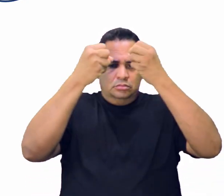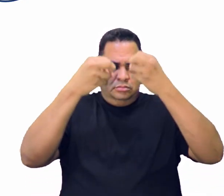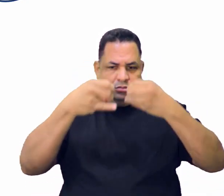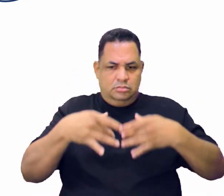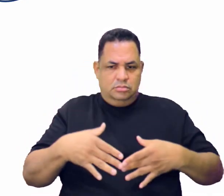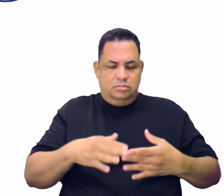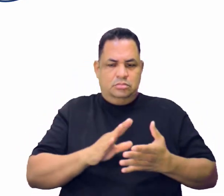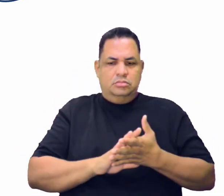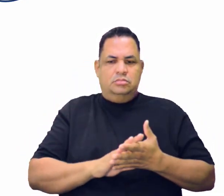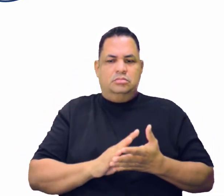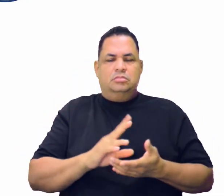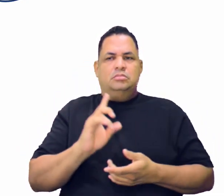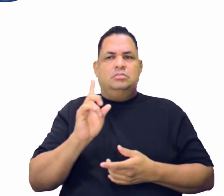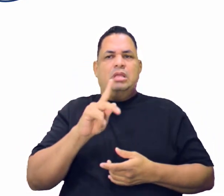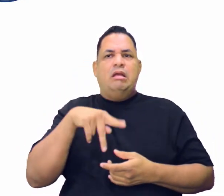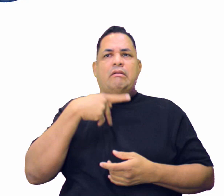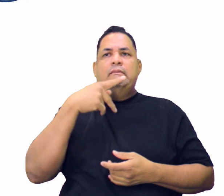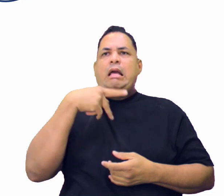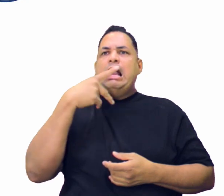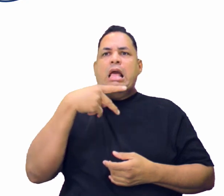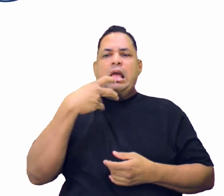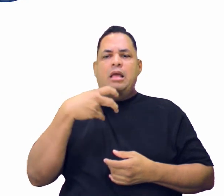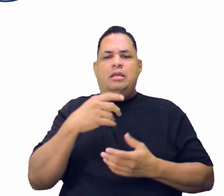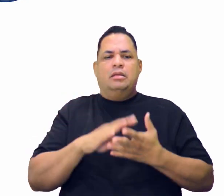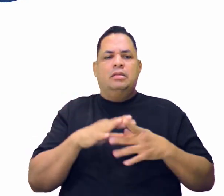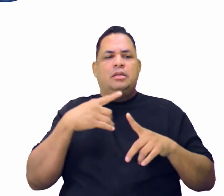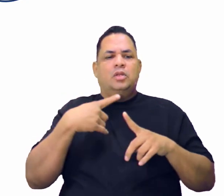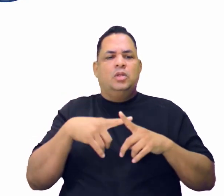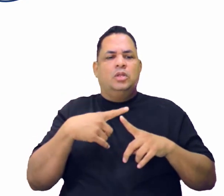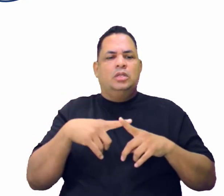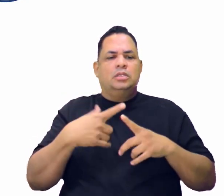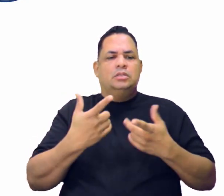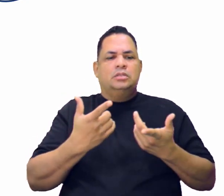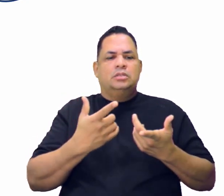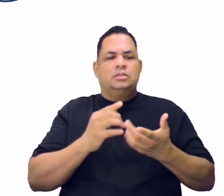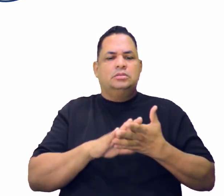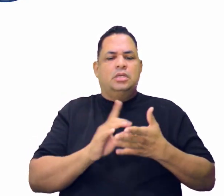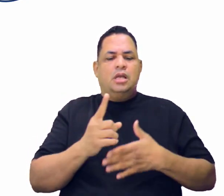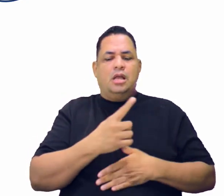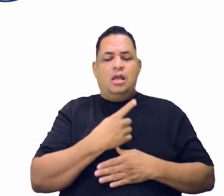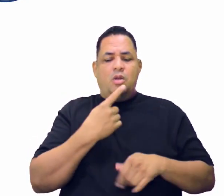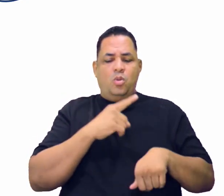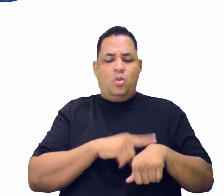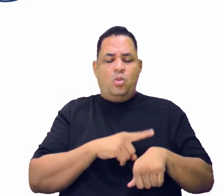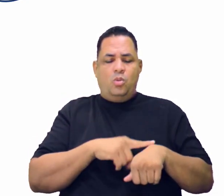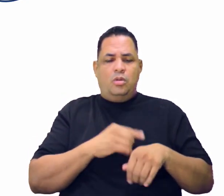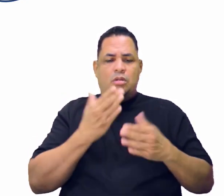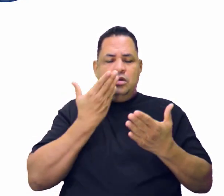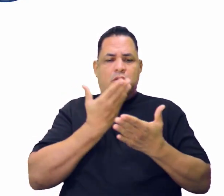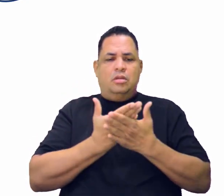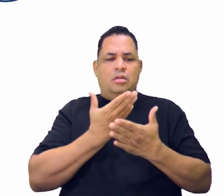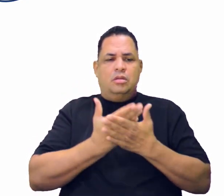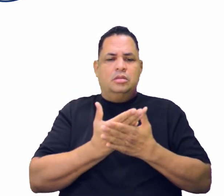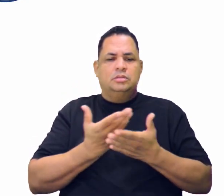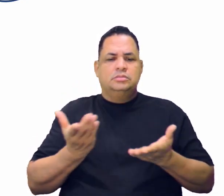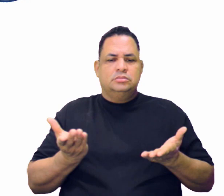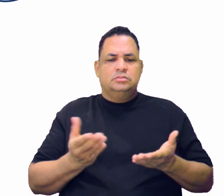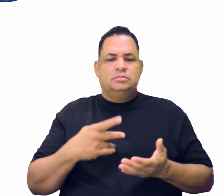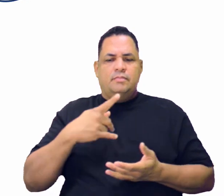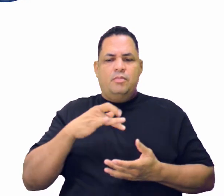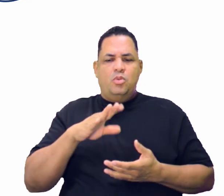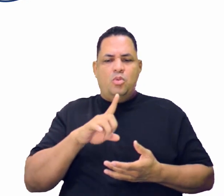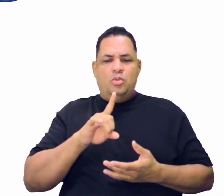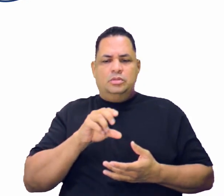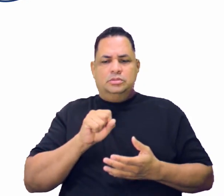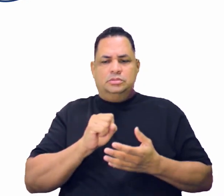Ó. Não fale alto, porque estamos em aula. Pois